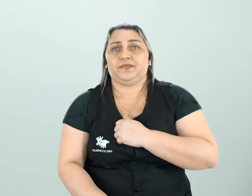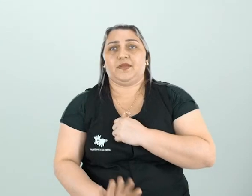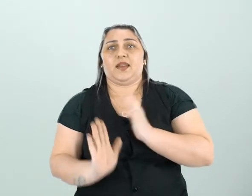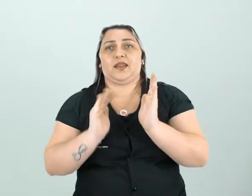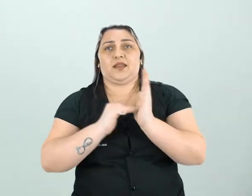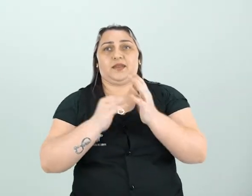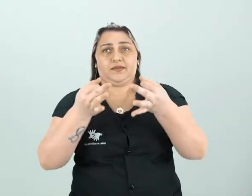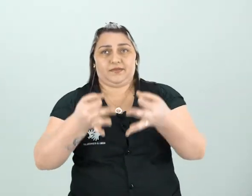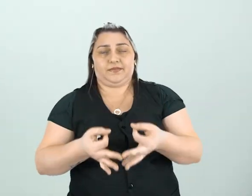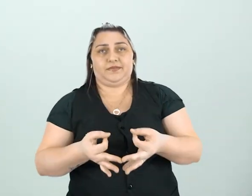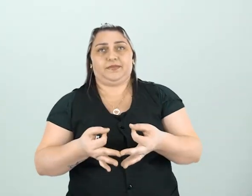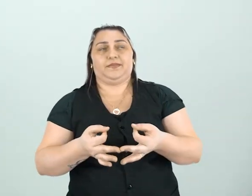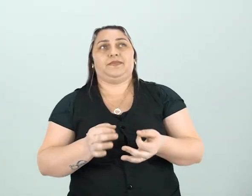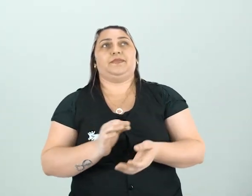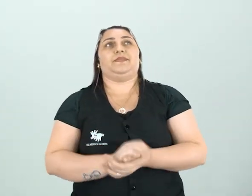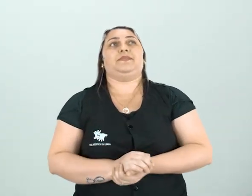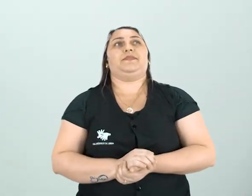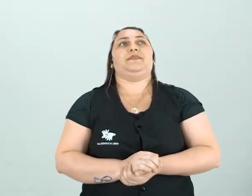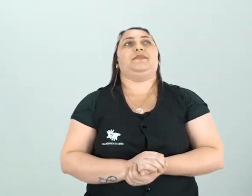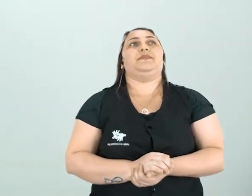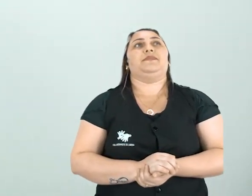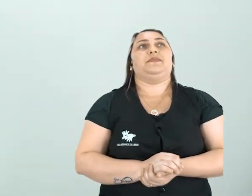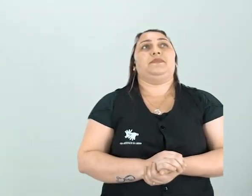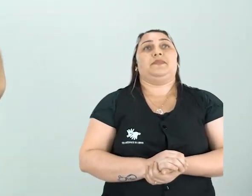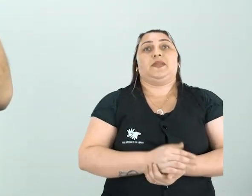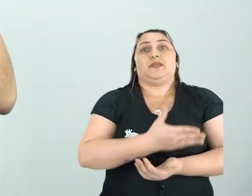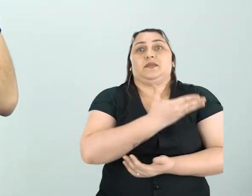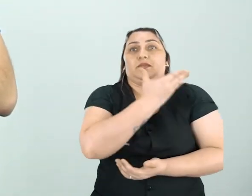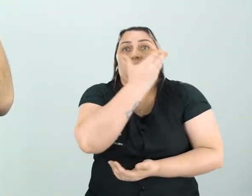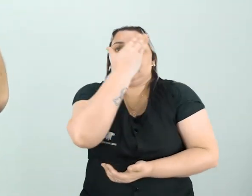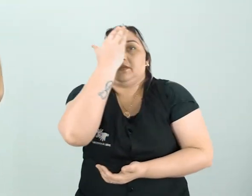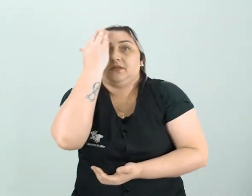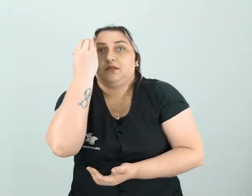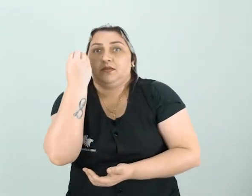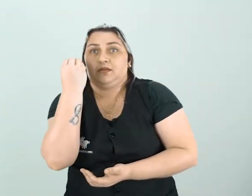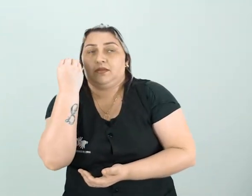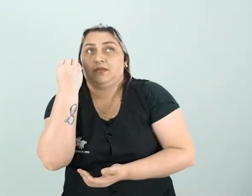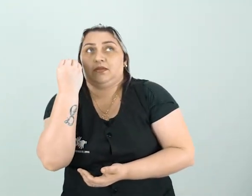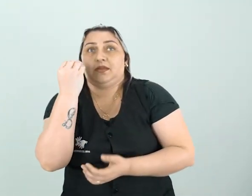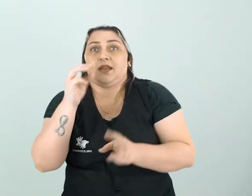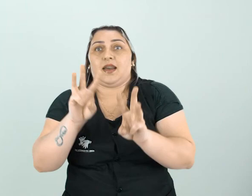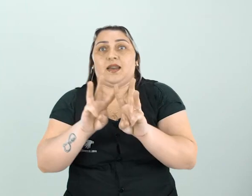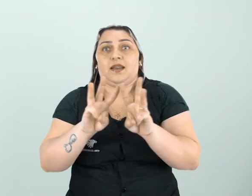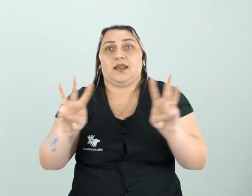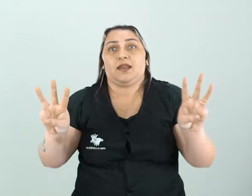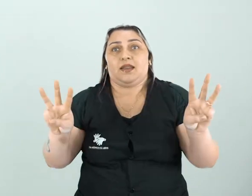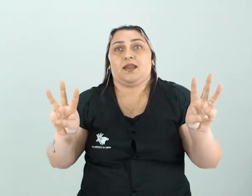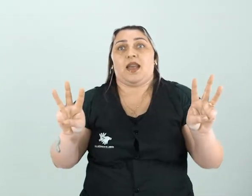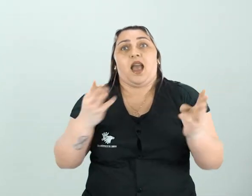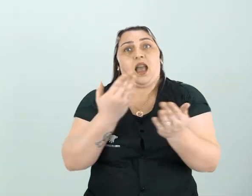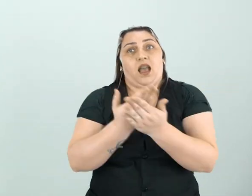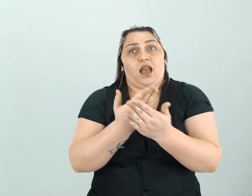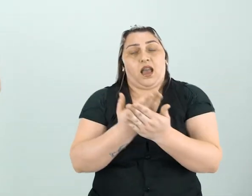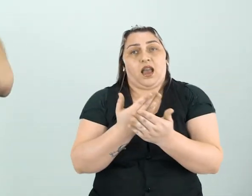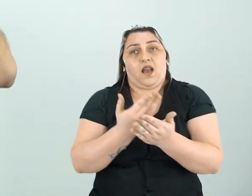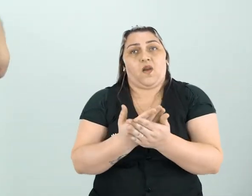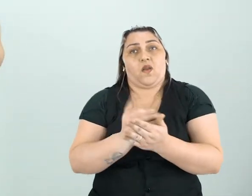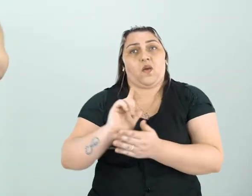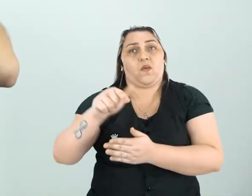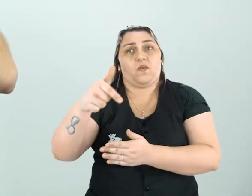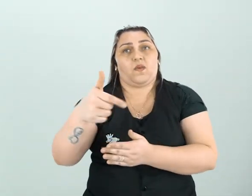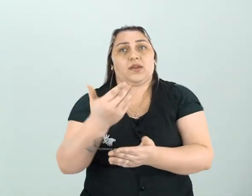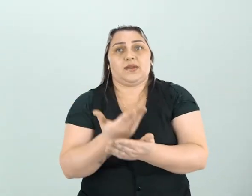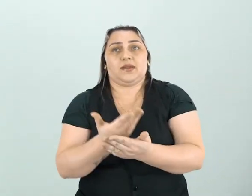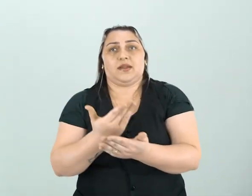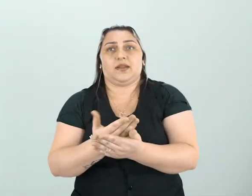Até aqui tudo certinho? Não esqueça de acessar essa aula e